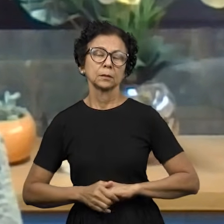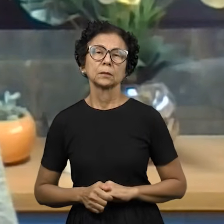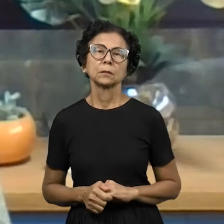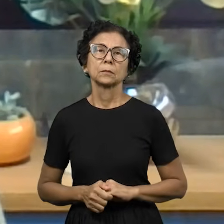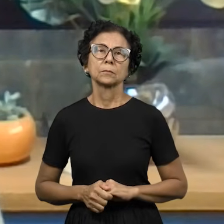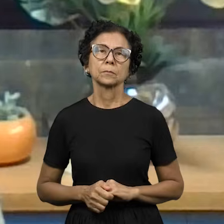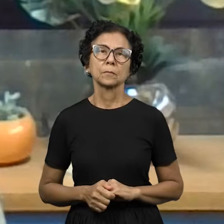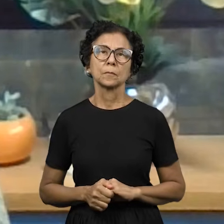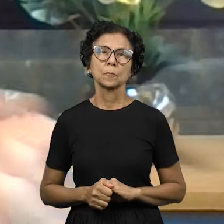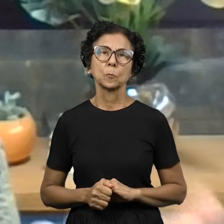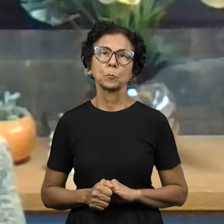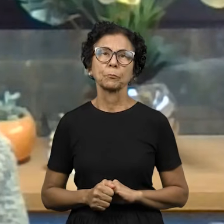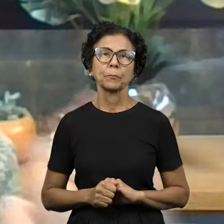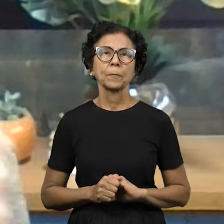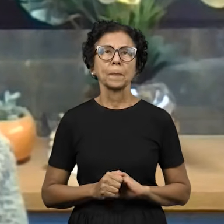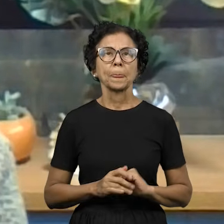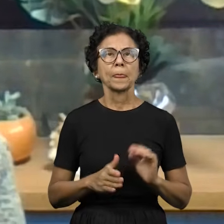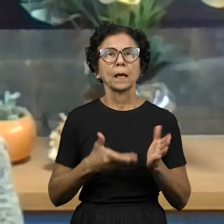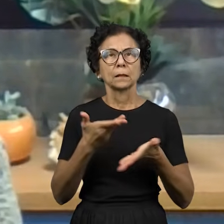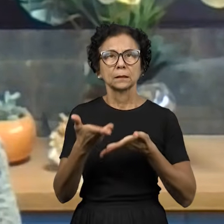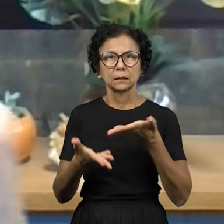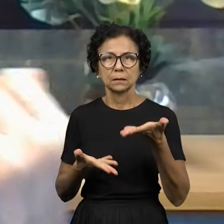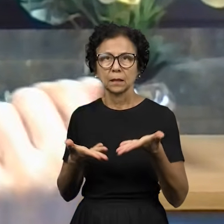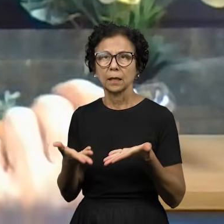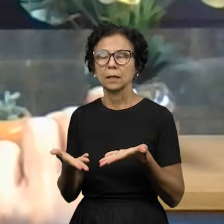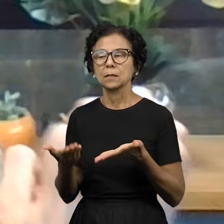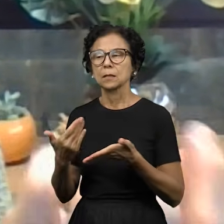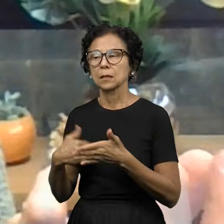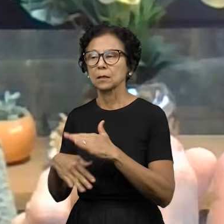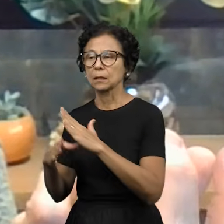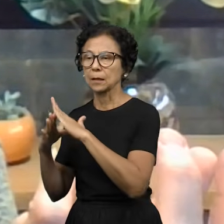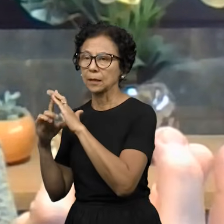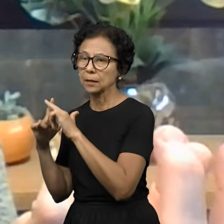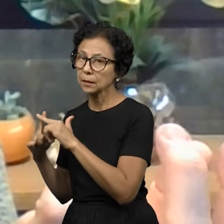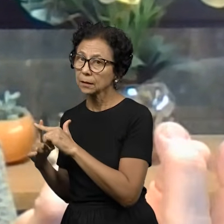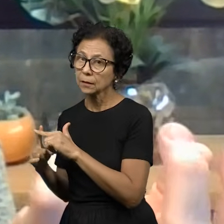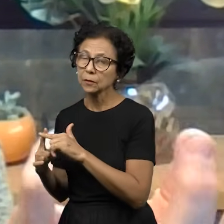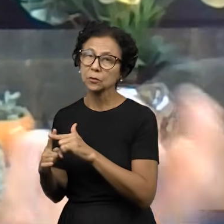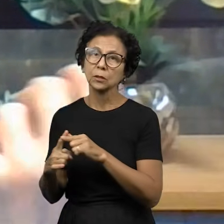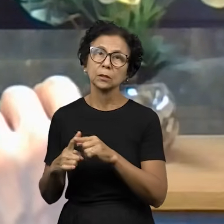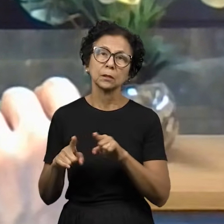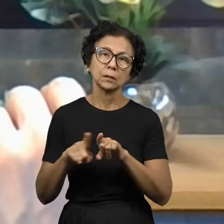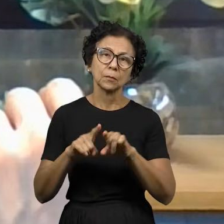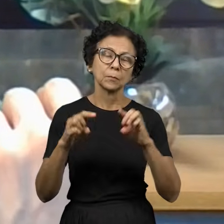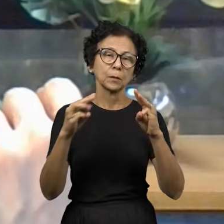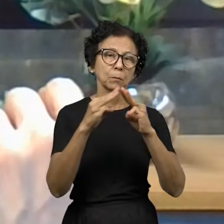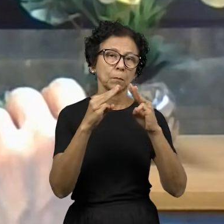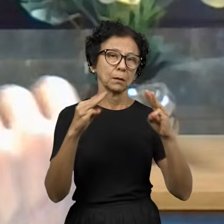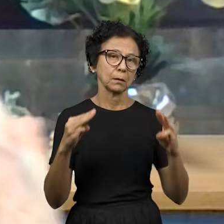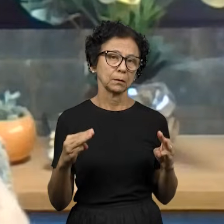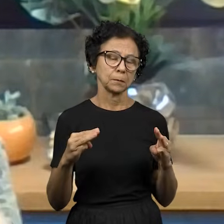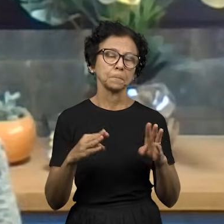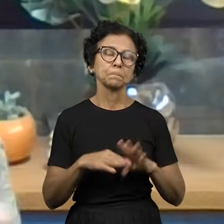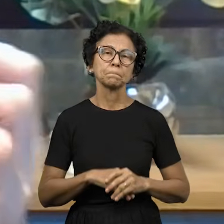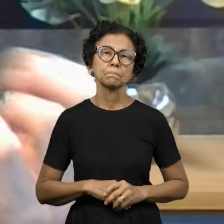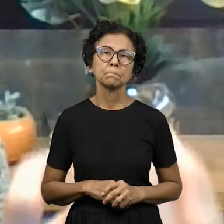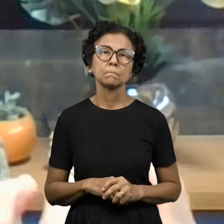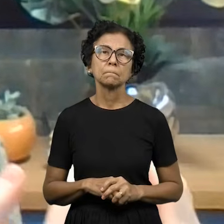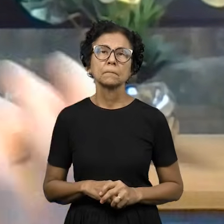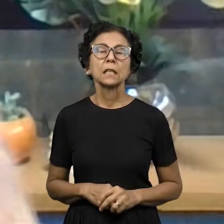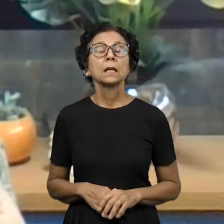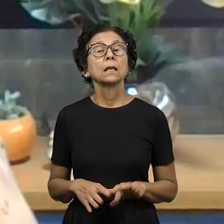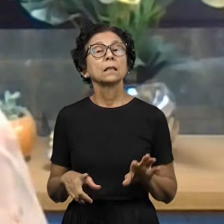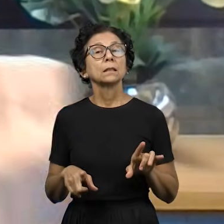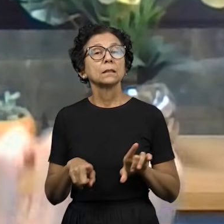isso nós falamos, a assistência, ela é dada na igreja, mas ela é também dada nos Manaíns. E mais uma